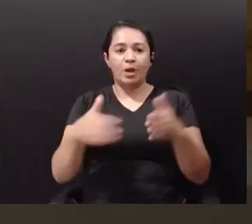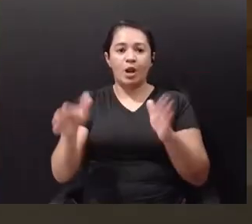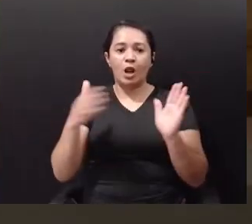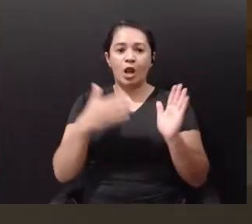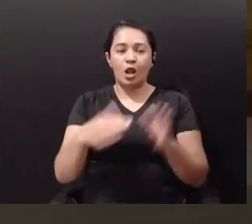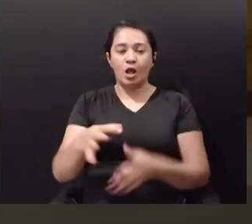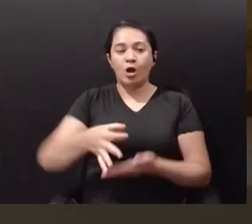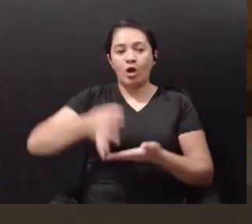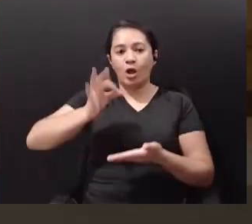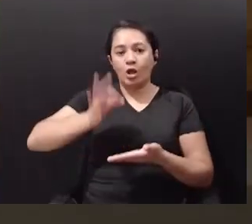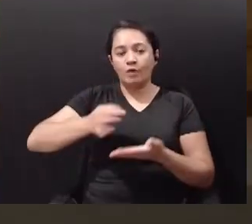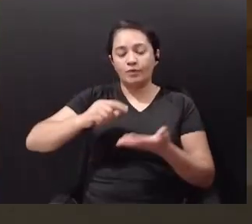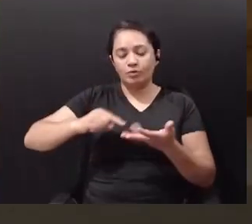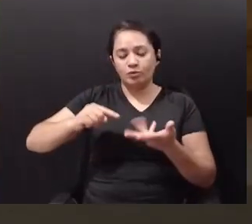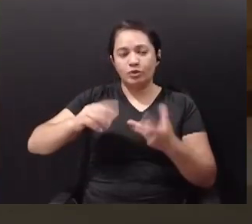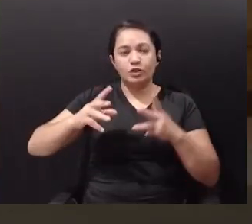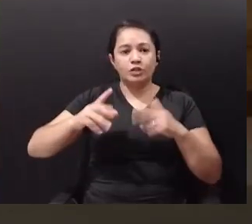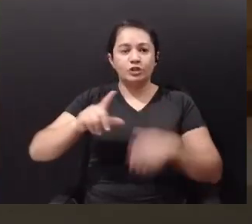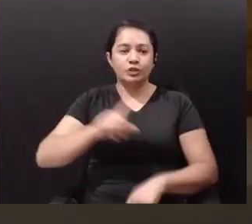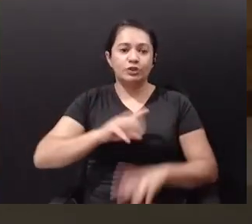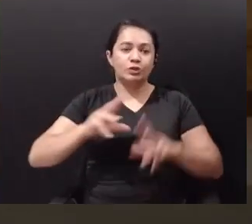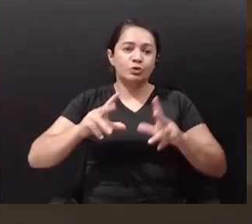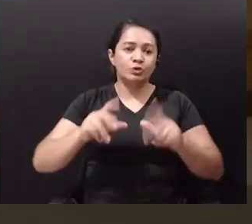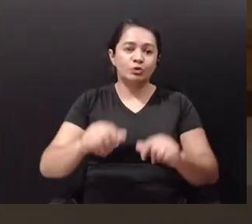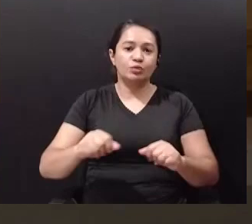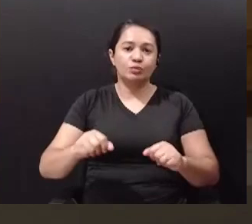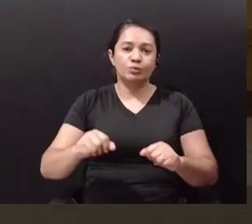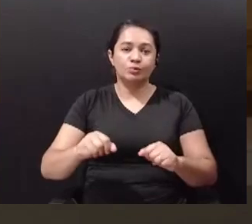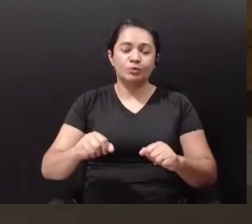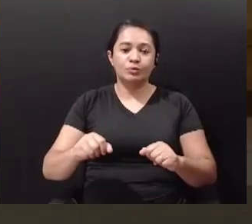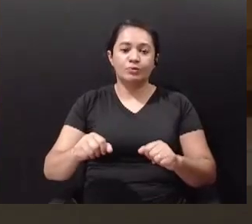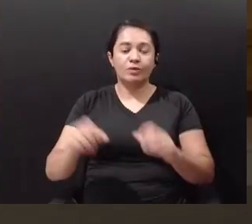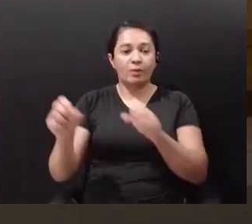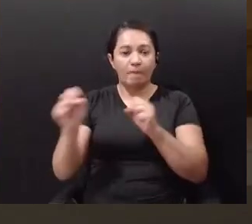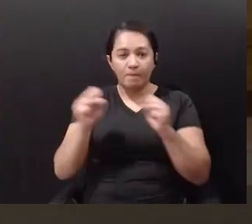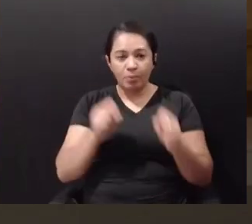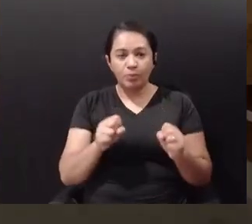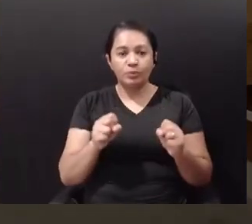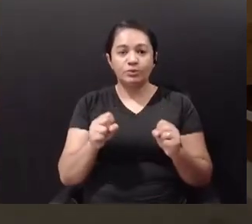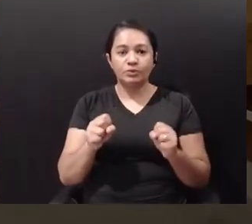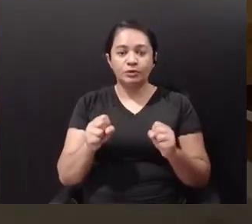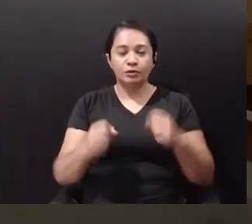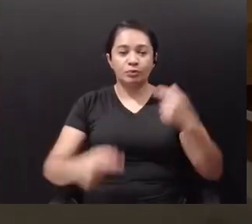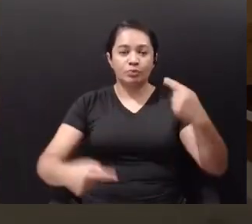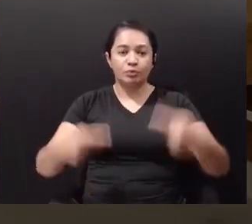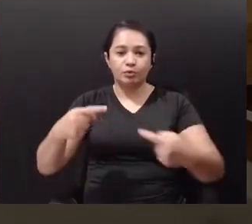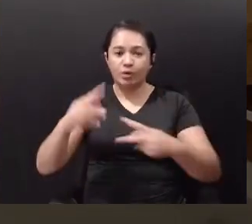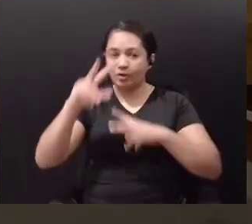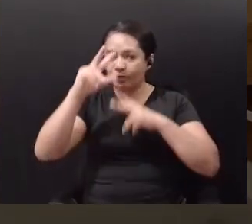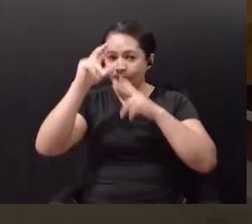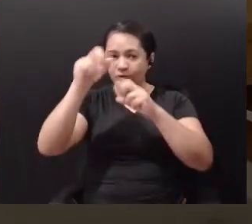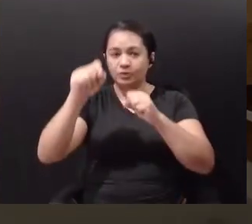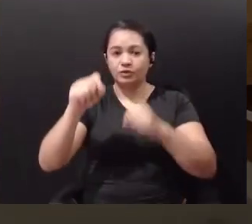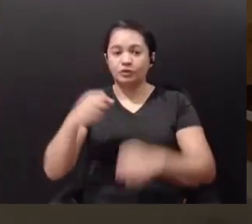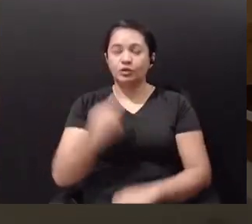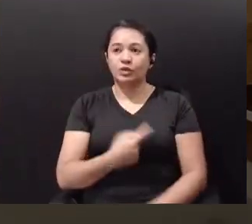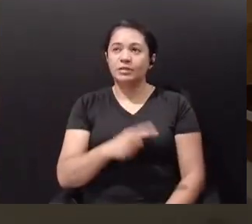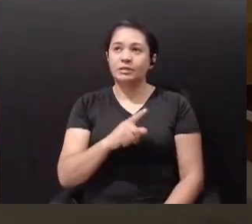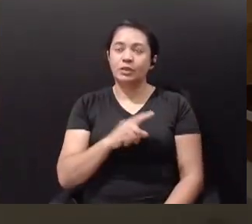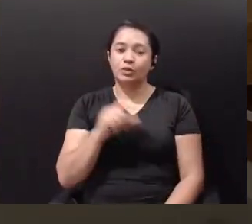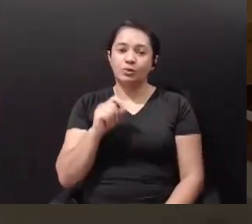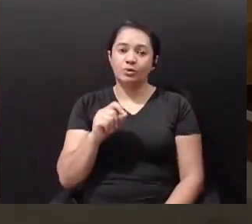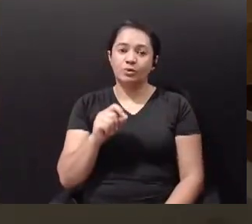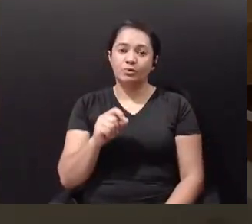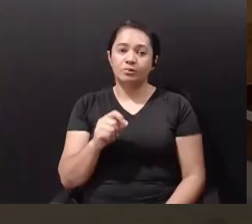toda essa, eu diria, um poder político forte. Nós vamos ter